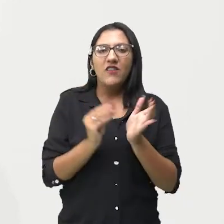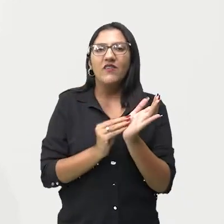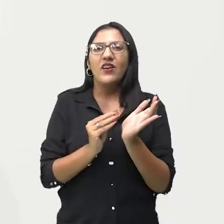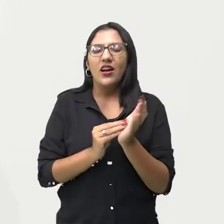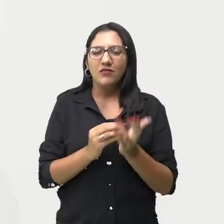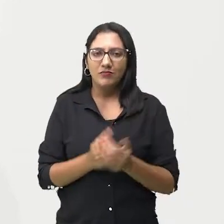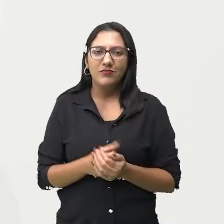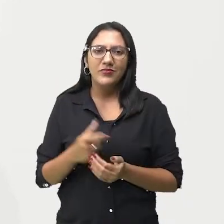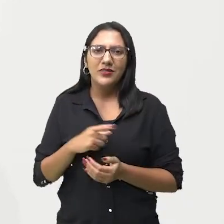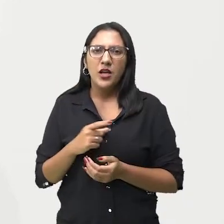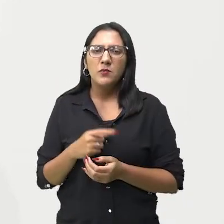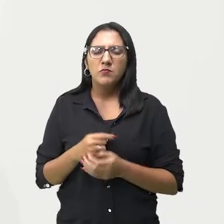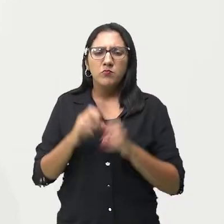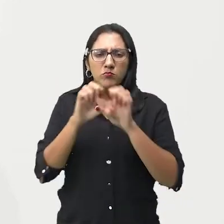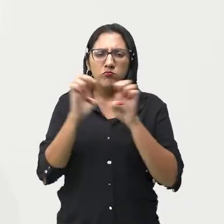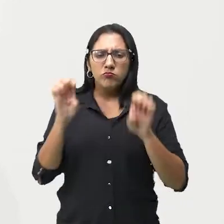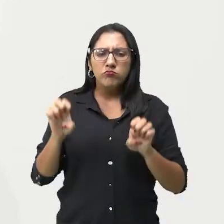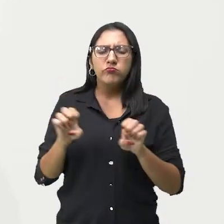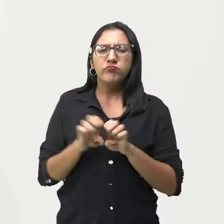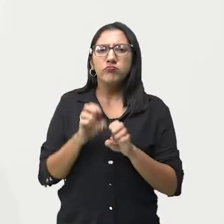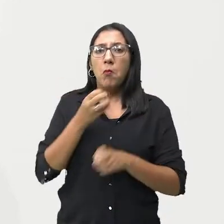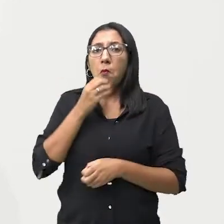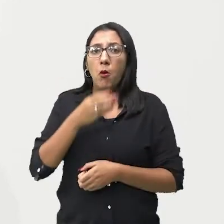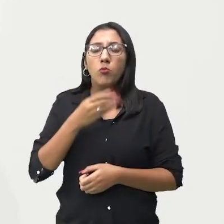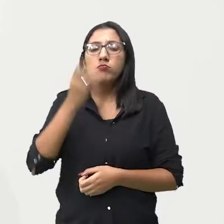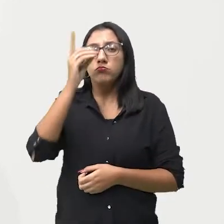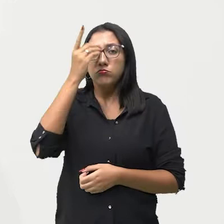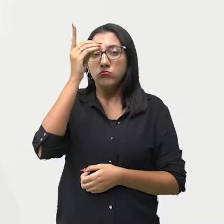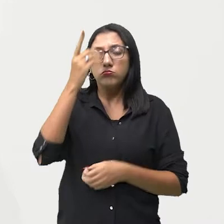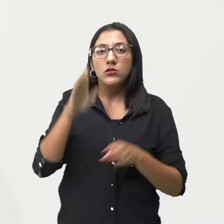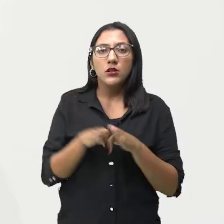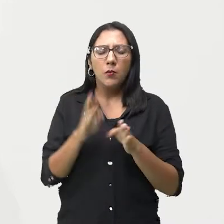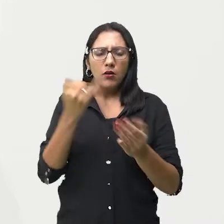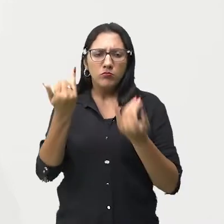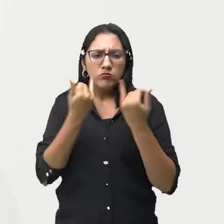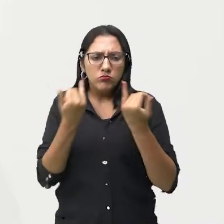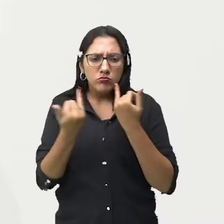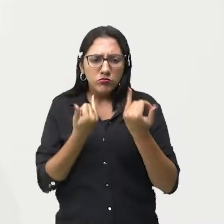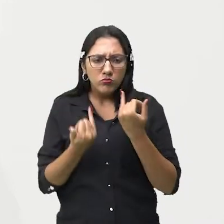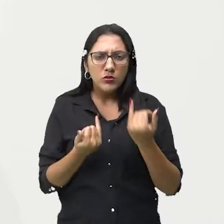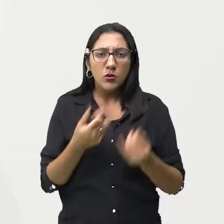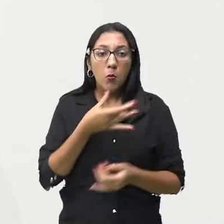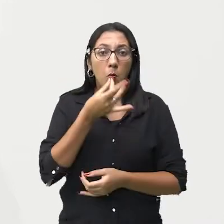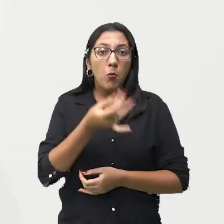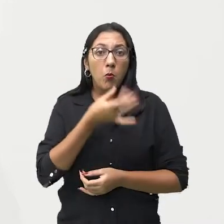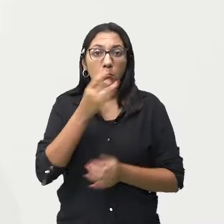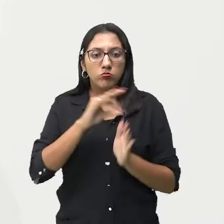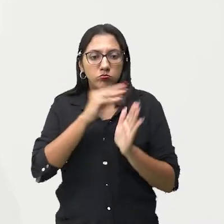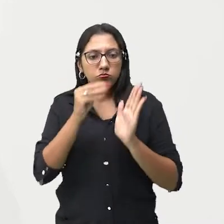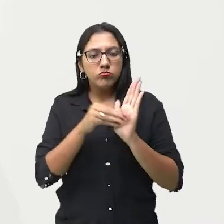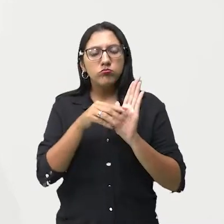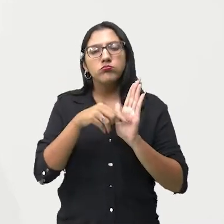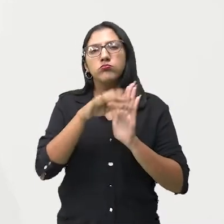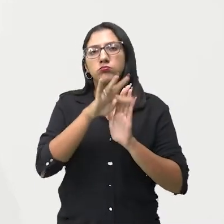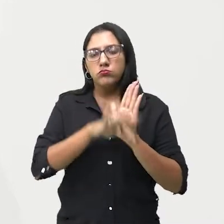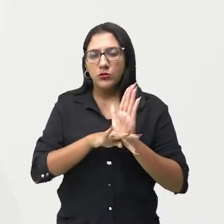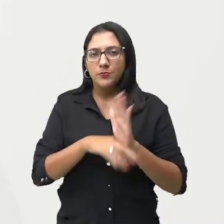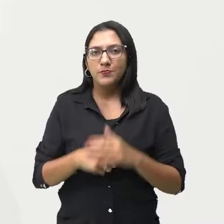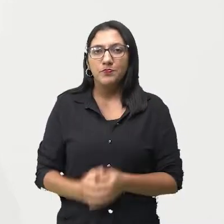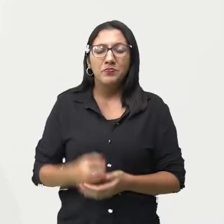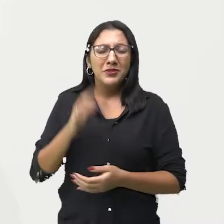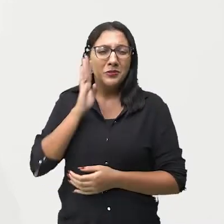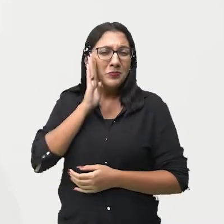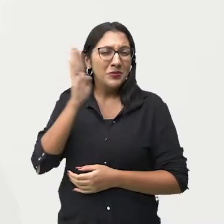garantindo boa articulação entre as ideias, informações e argumentos no interior do texto e, principalmente, a